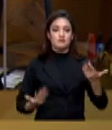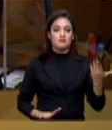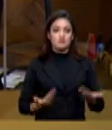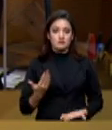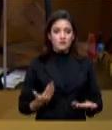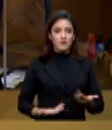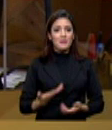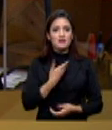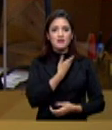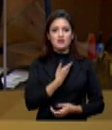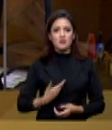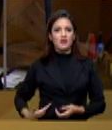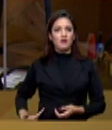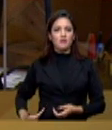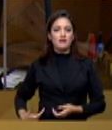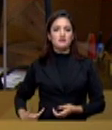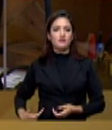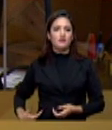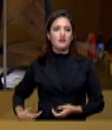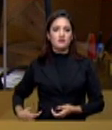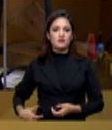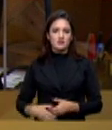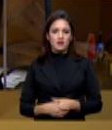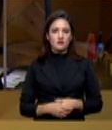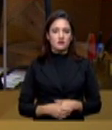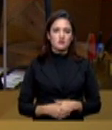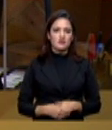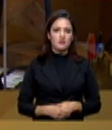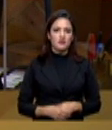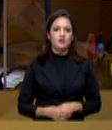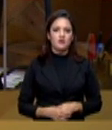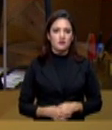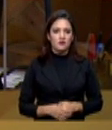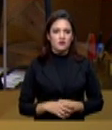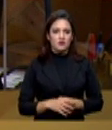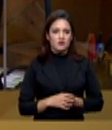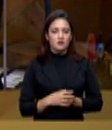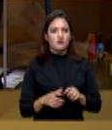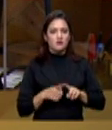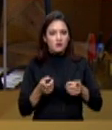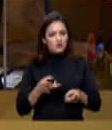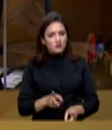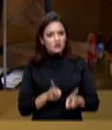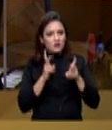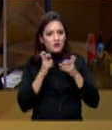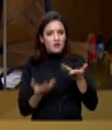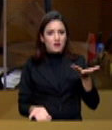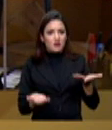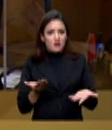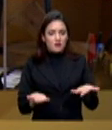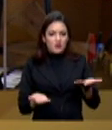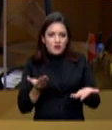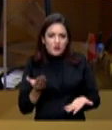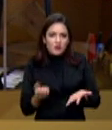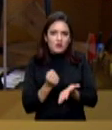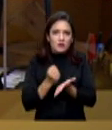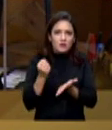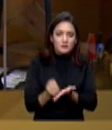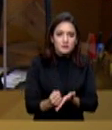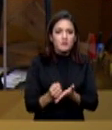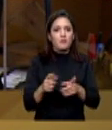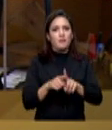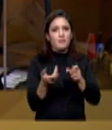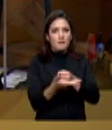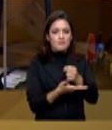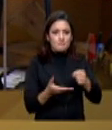concedido e do longo prazo contratual estabelecidos observados no equilíbrio econômico financeiro do contrato e os princípios constitucionais